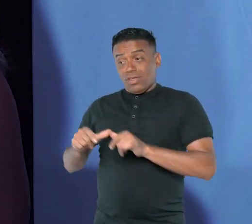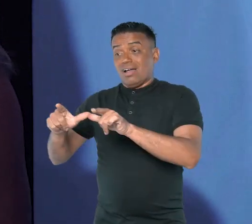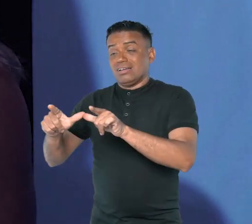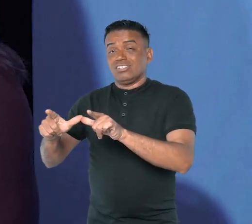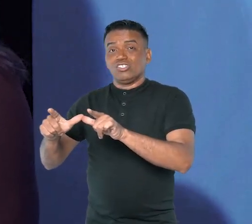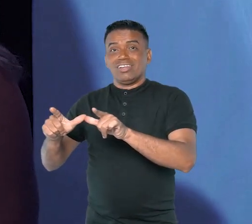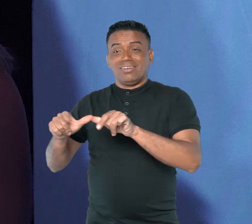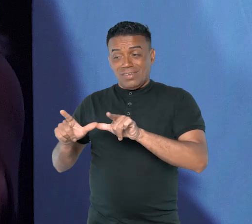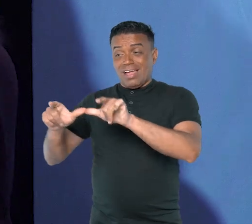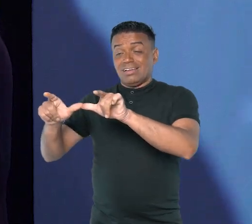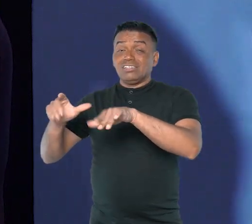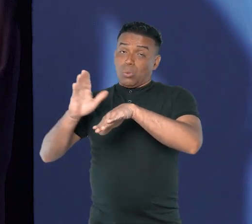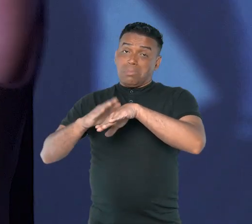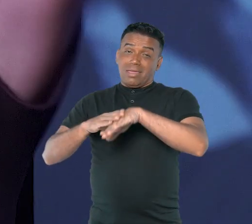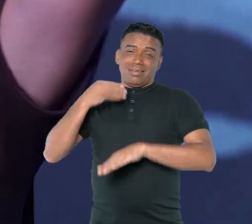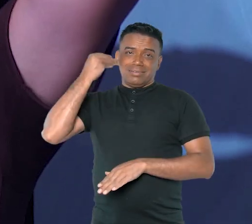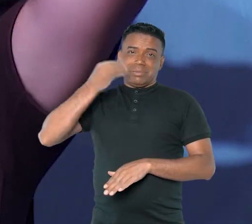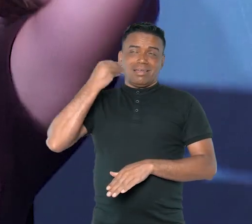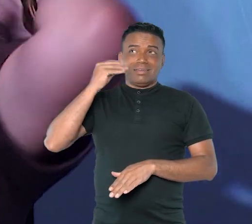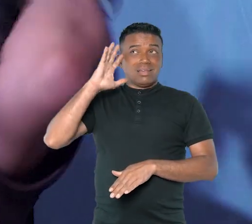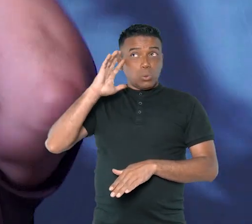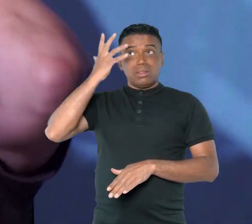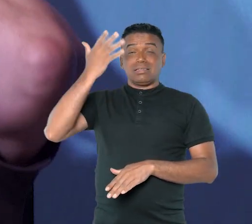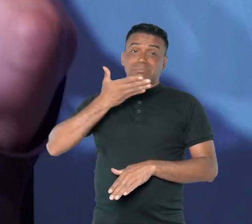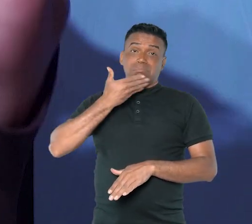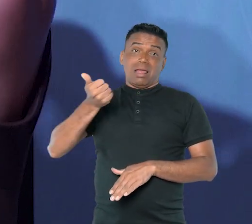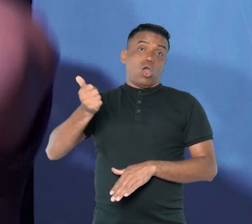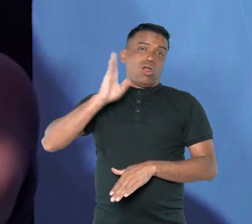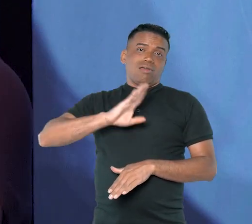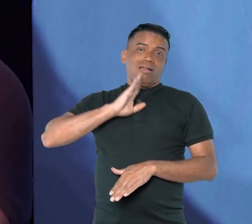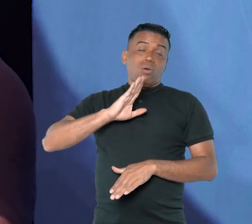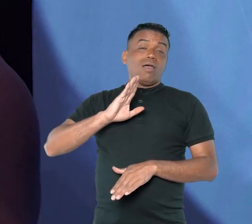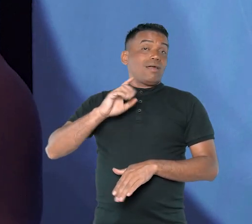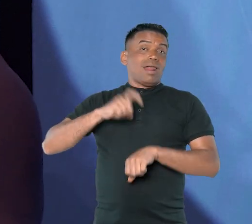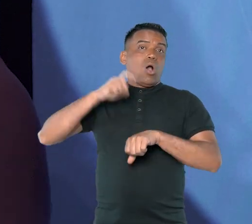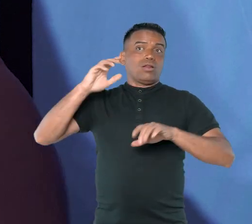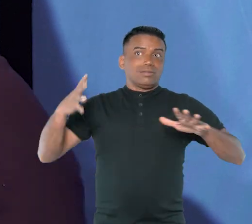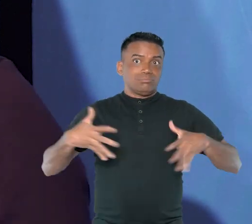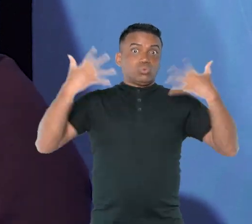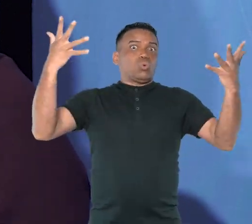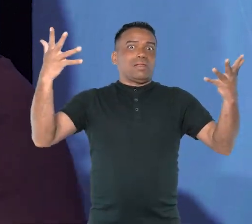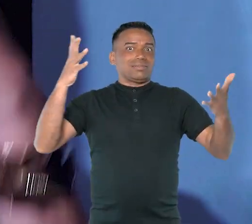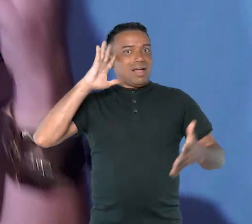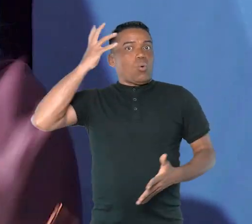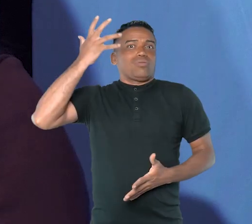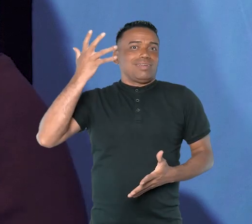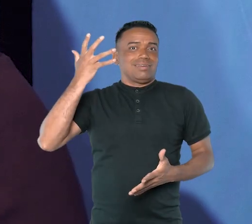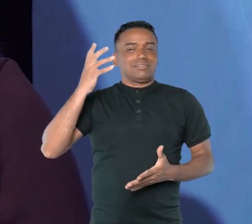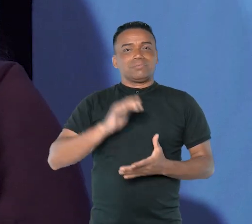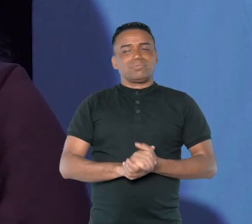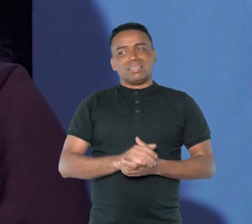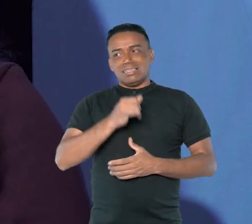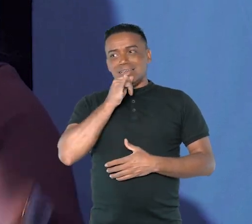legais, essa é a minha experiência, que nos acontecem, são fruto do inesperado. É aquele emprego